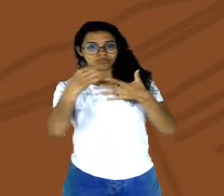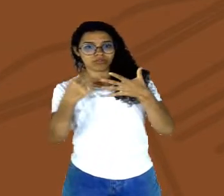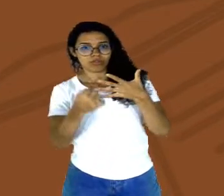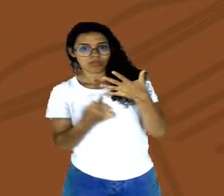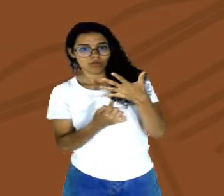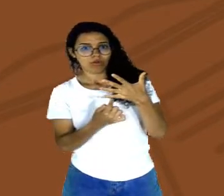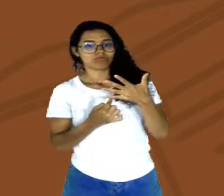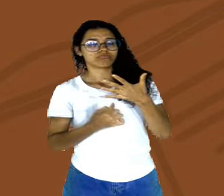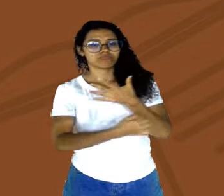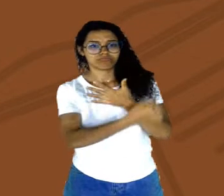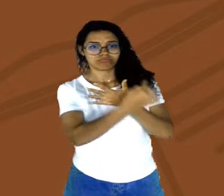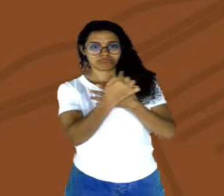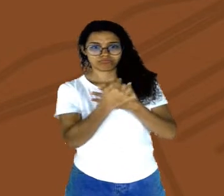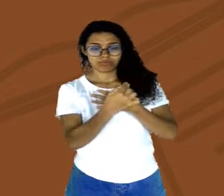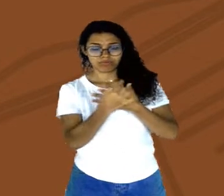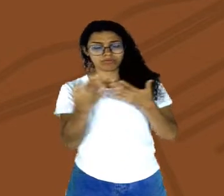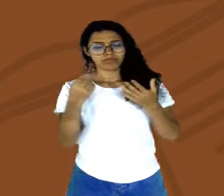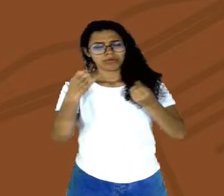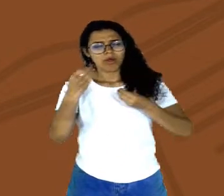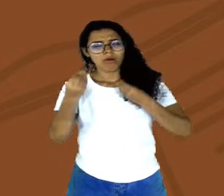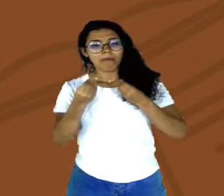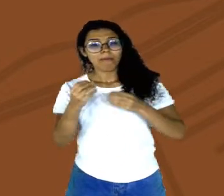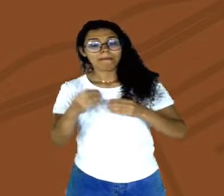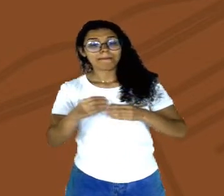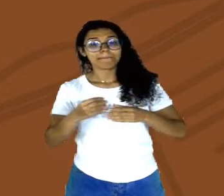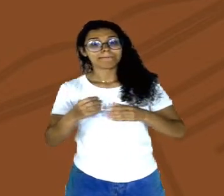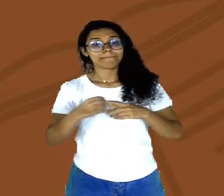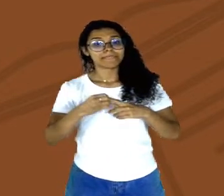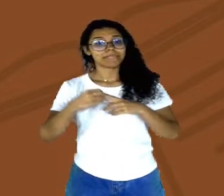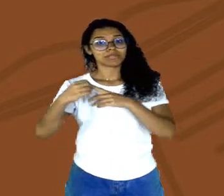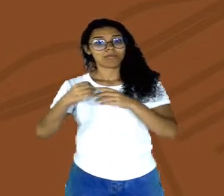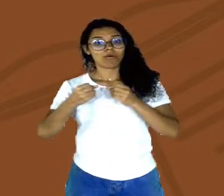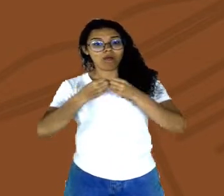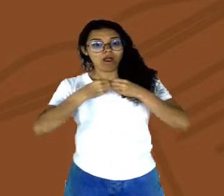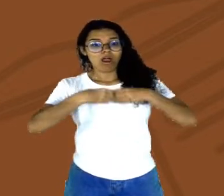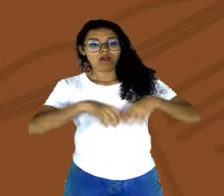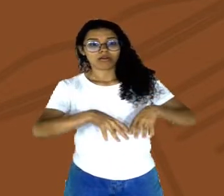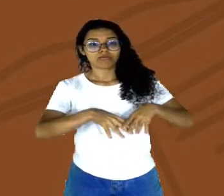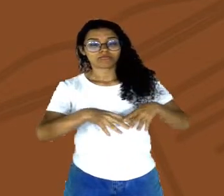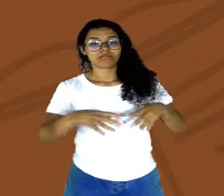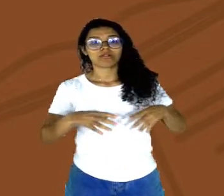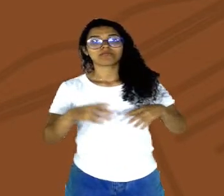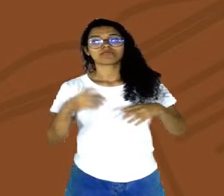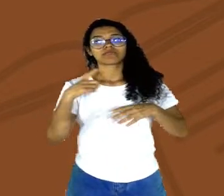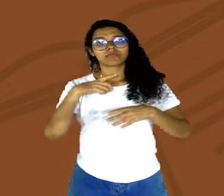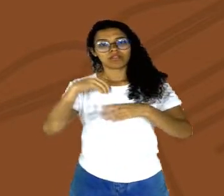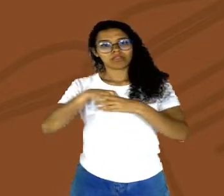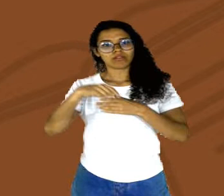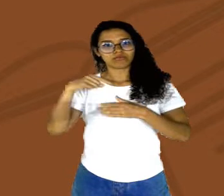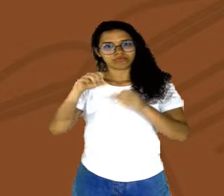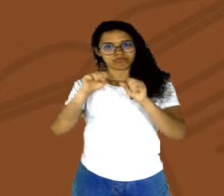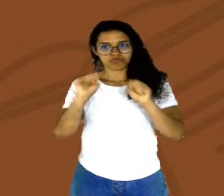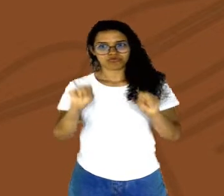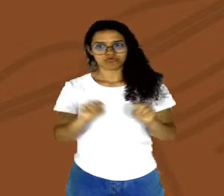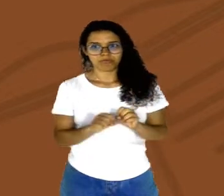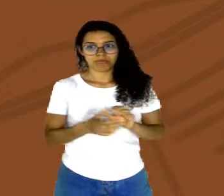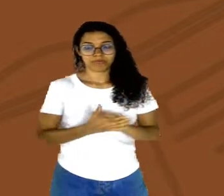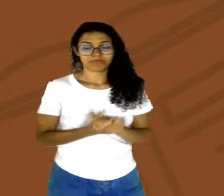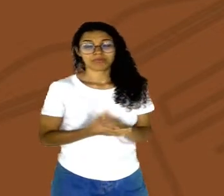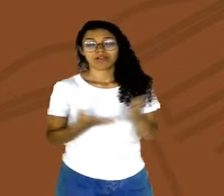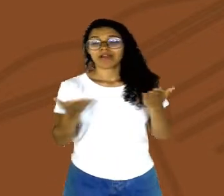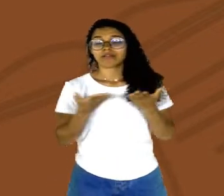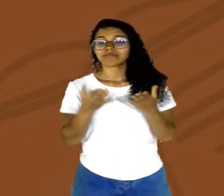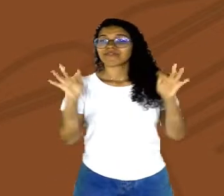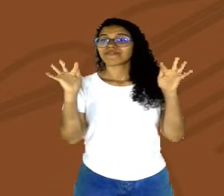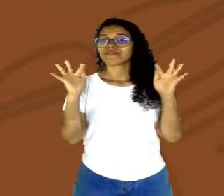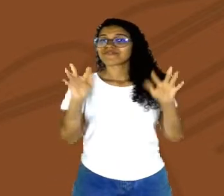as principais glândulas que compõem esse sistema chamado sistema endócrino. E estarei concluindo a